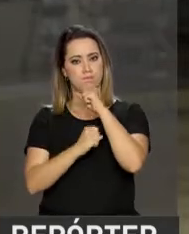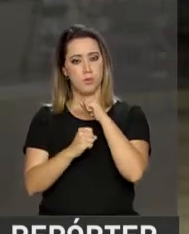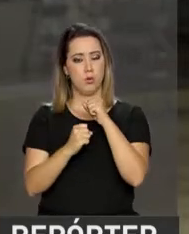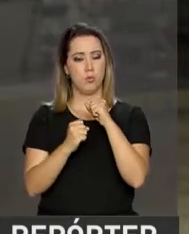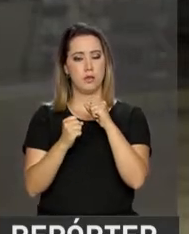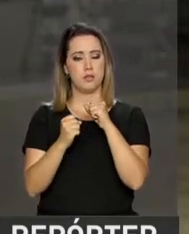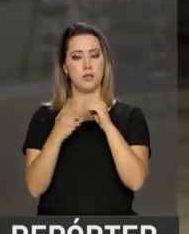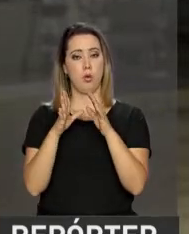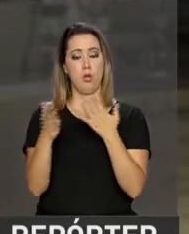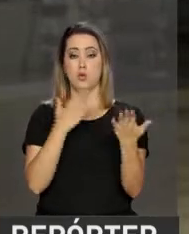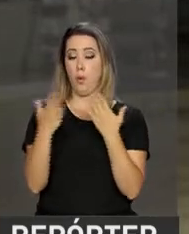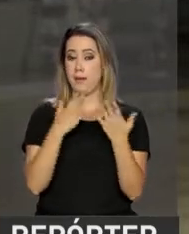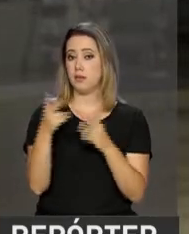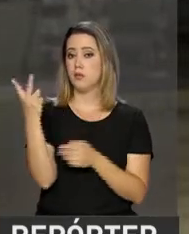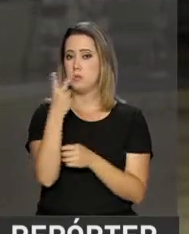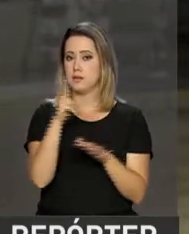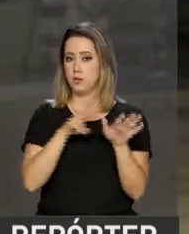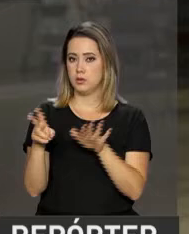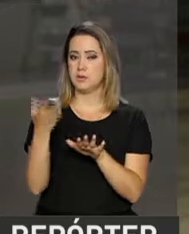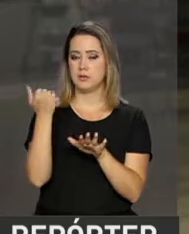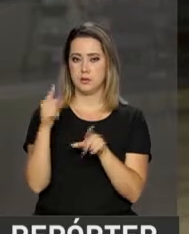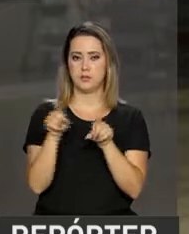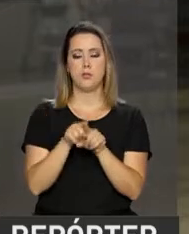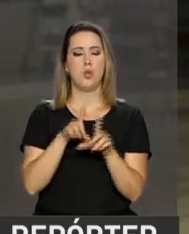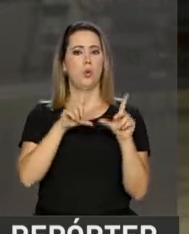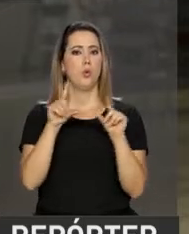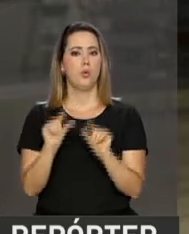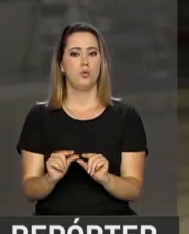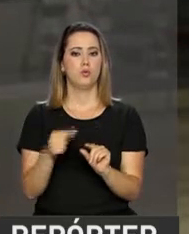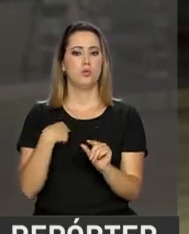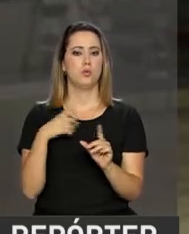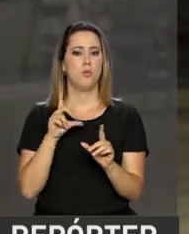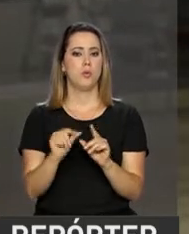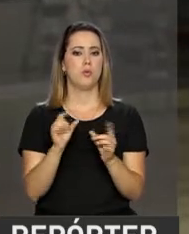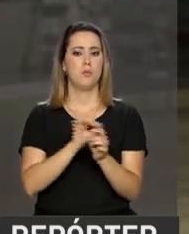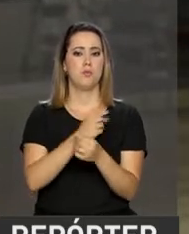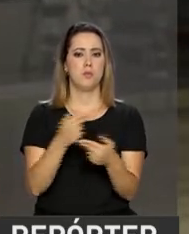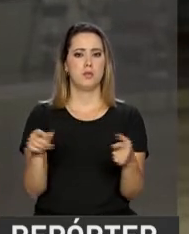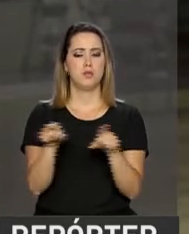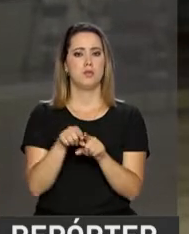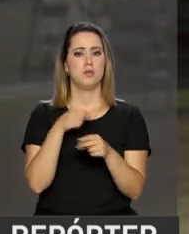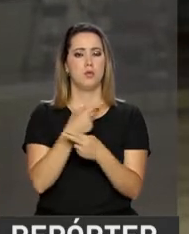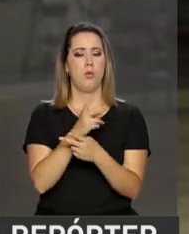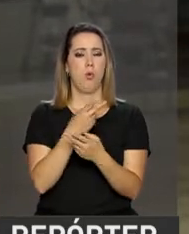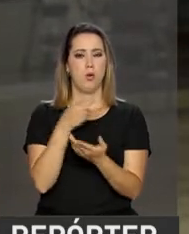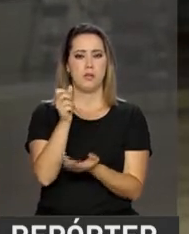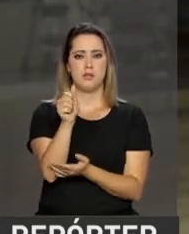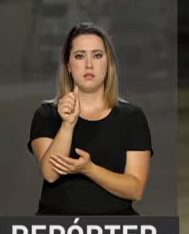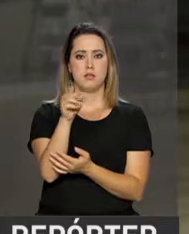e o brasil comprou menos do exterior adubo e fertilizantes produtos químicos e